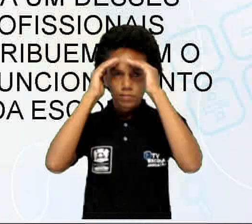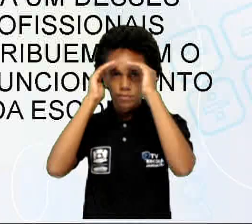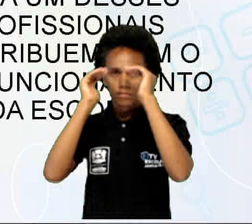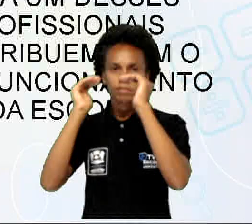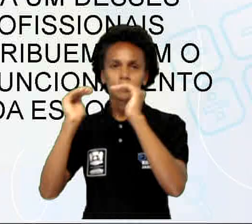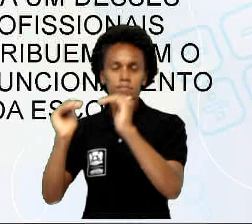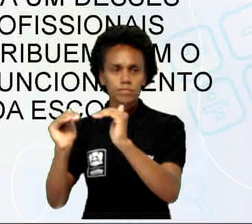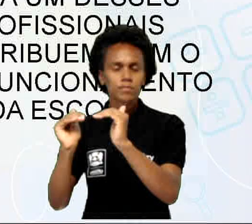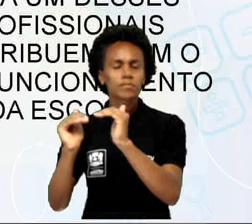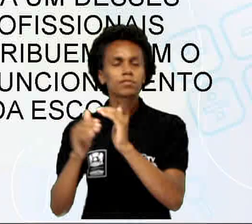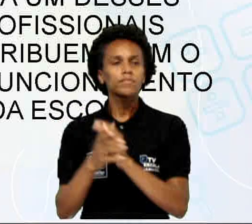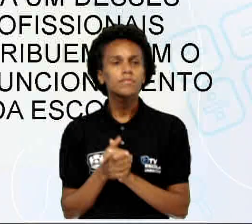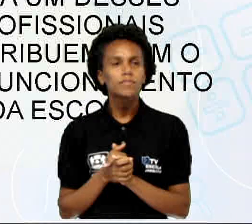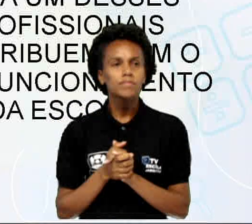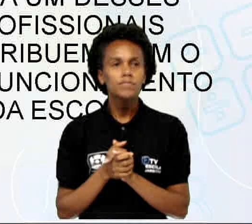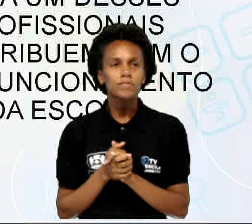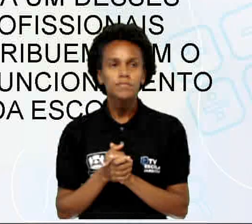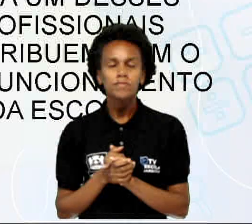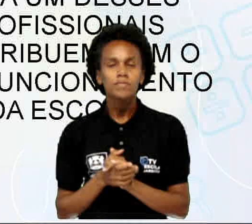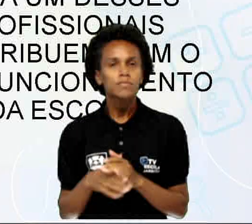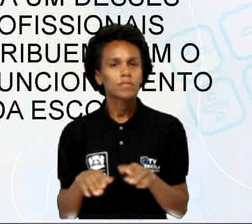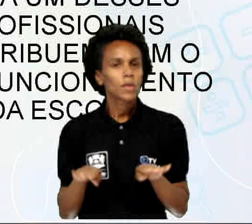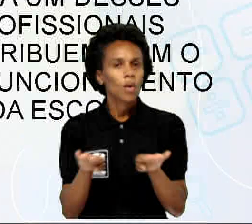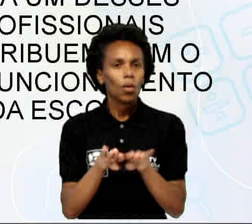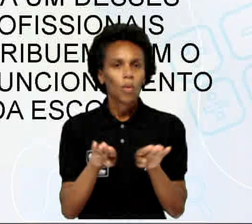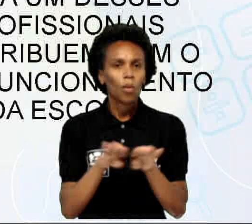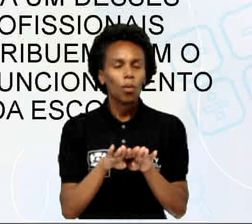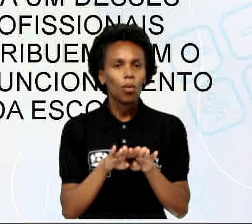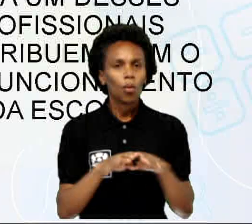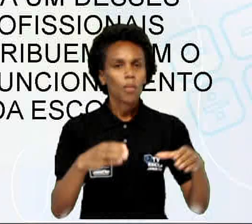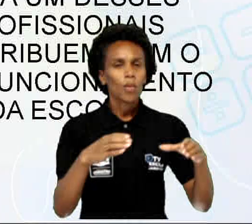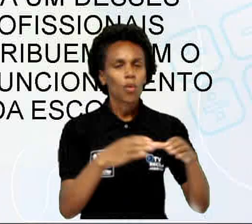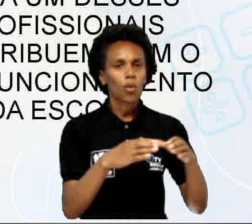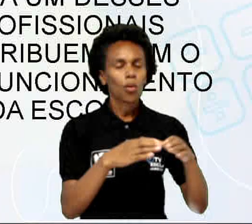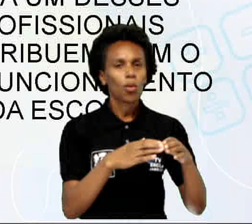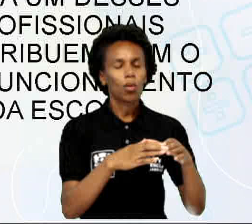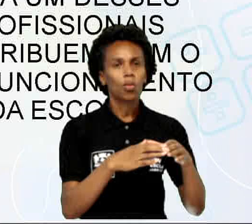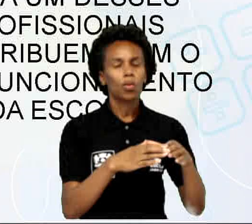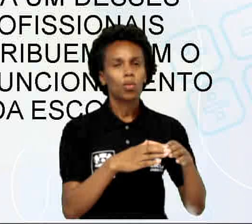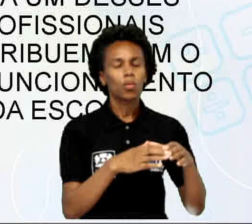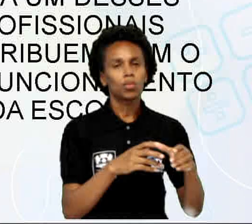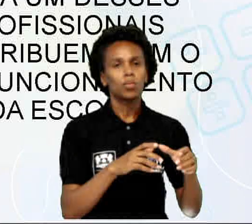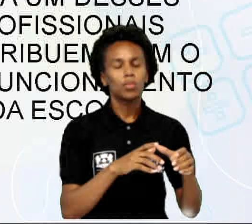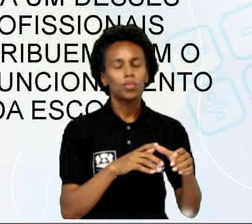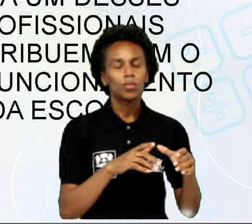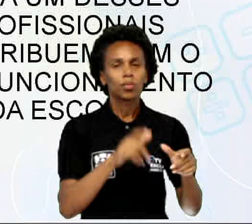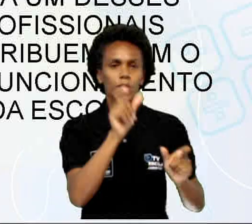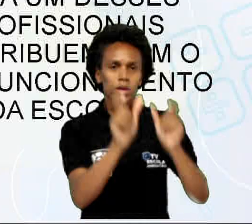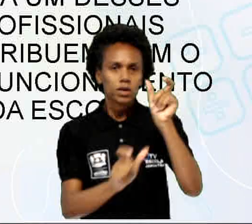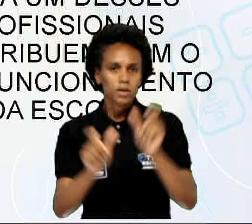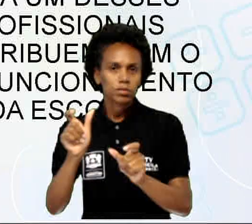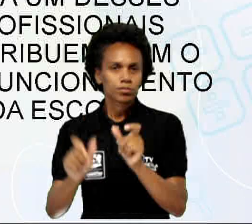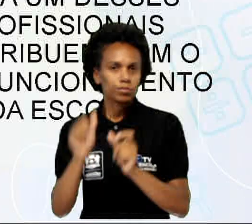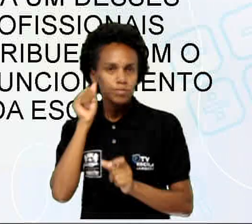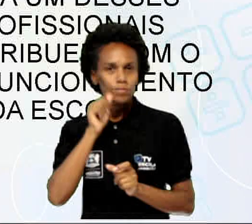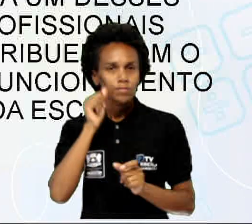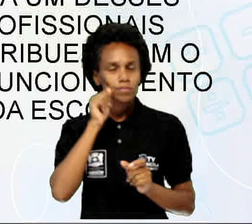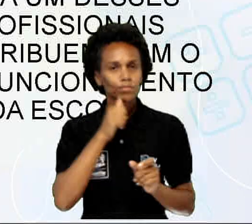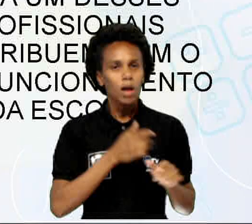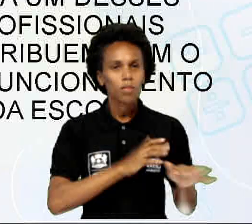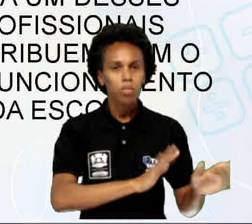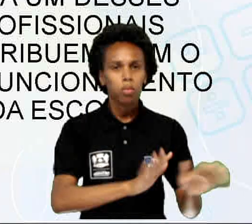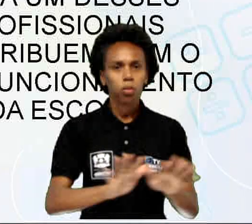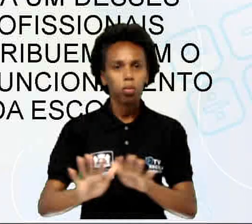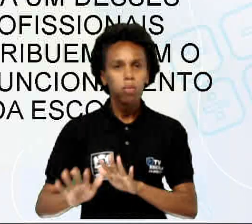é o caso, por exemplo, do pessoal dos serviços gerais, as tias da limpeza, não é verdade? O porteiro